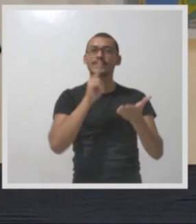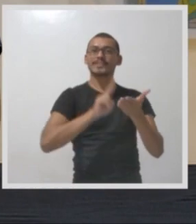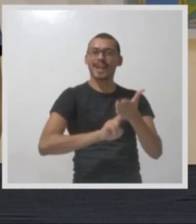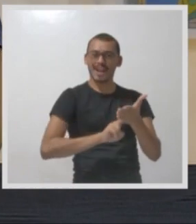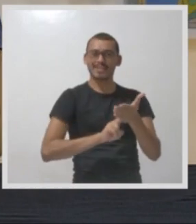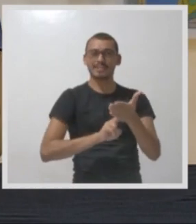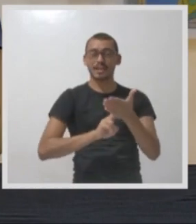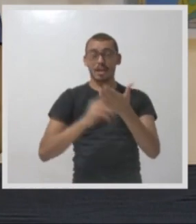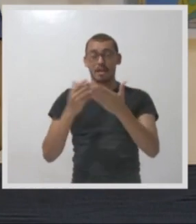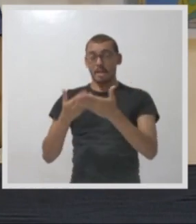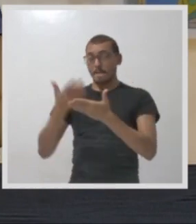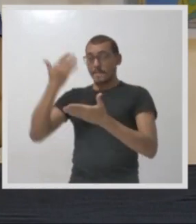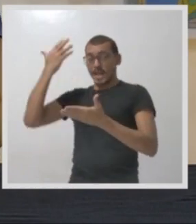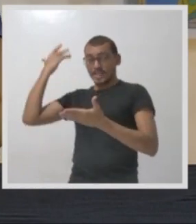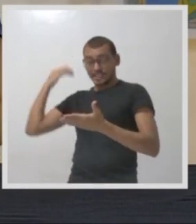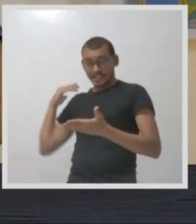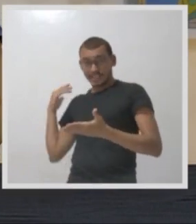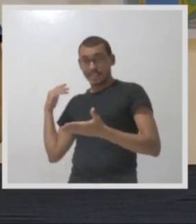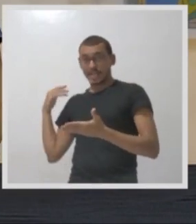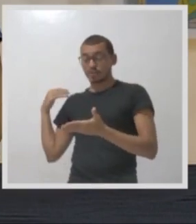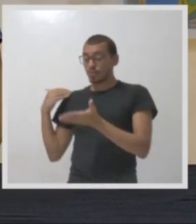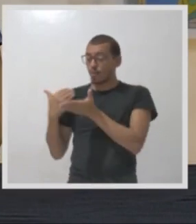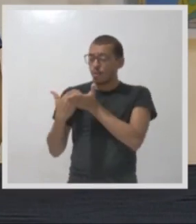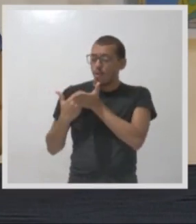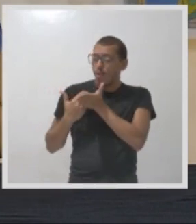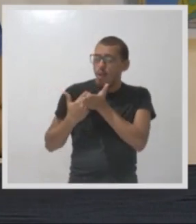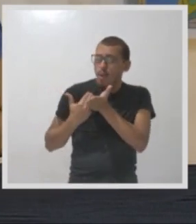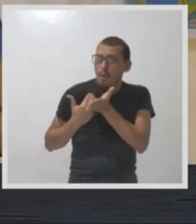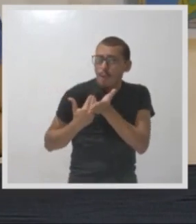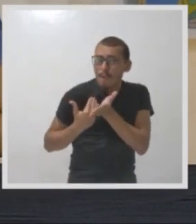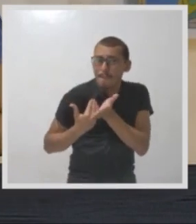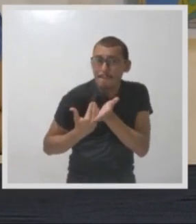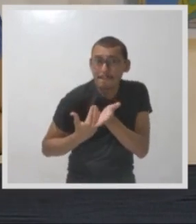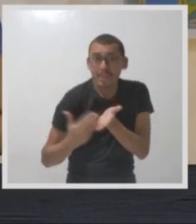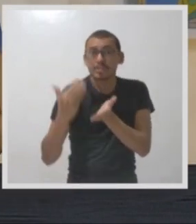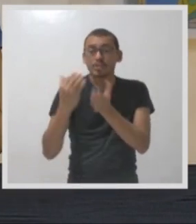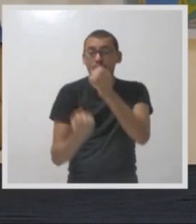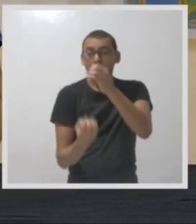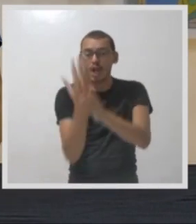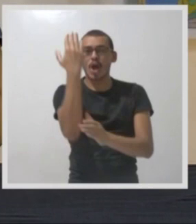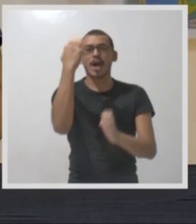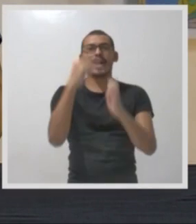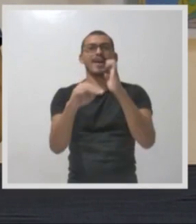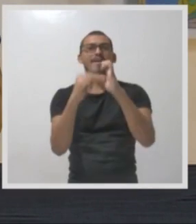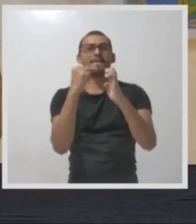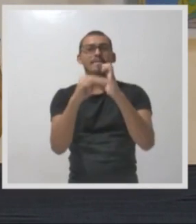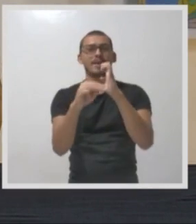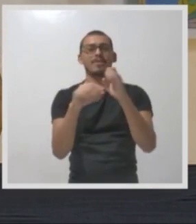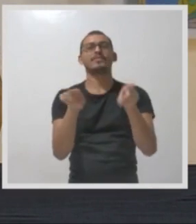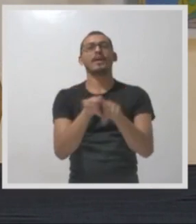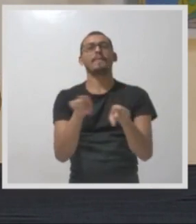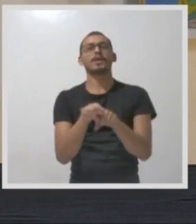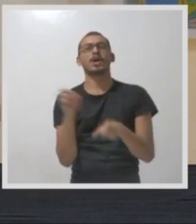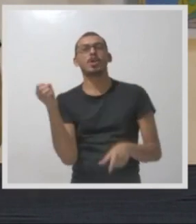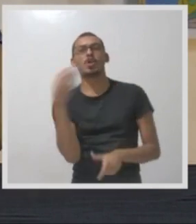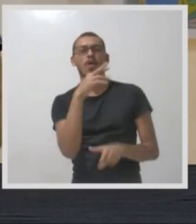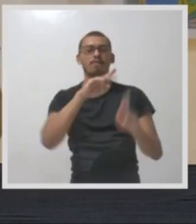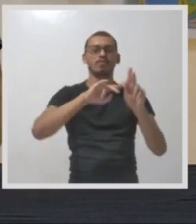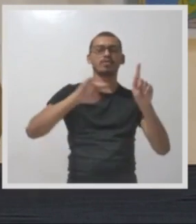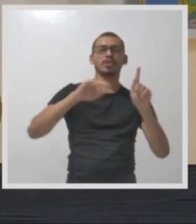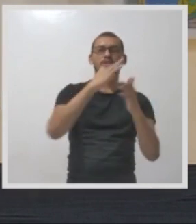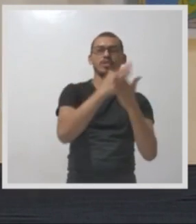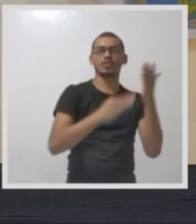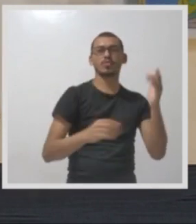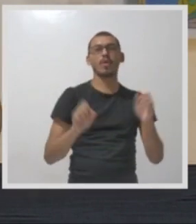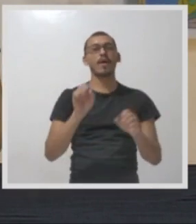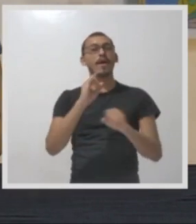carta foi o precursor do e-mail, tá certo? Que é um gênero textual moderno, um gênero textual virtual,